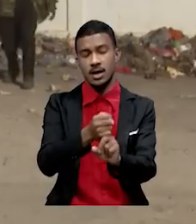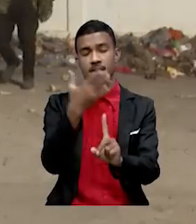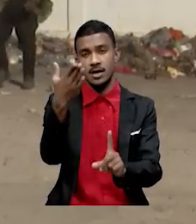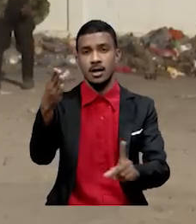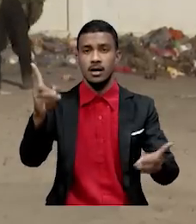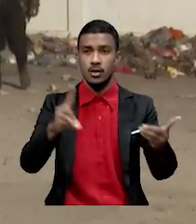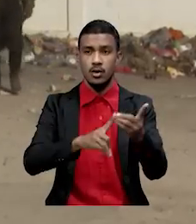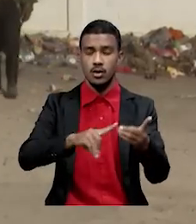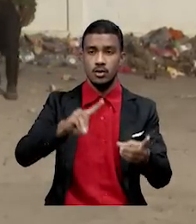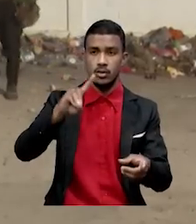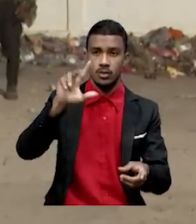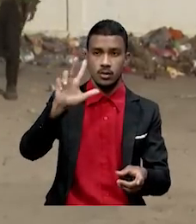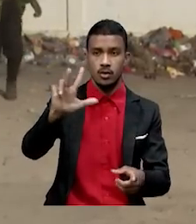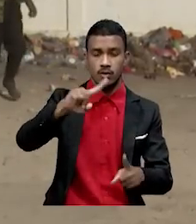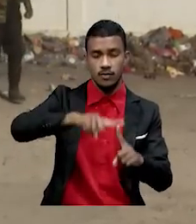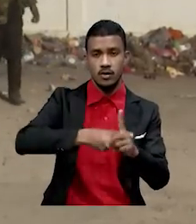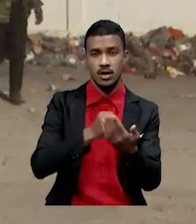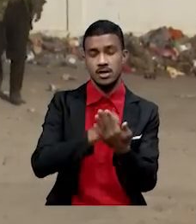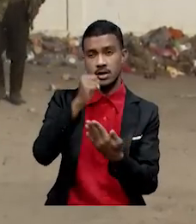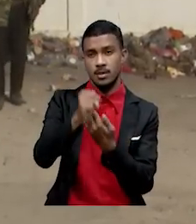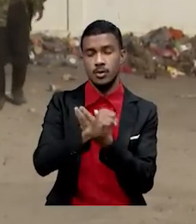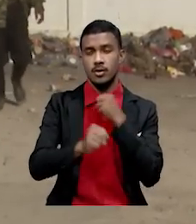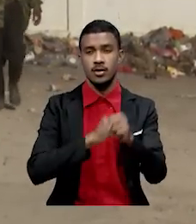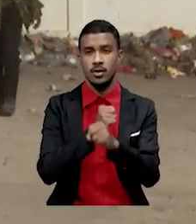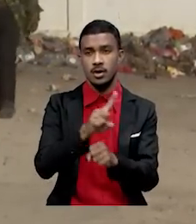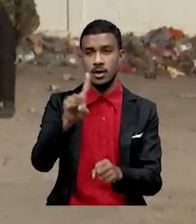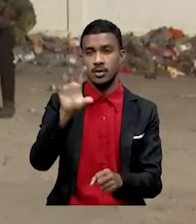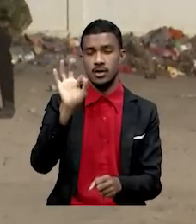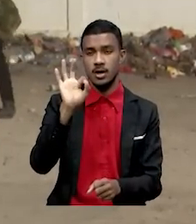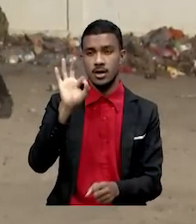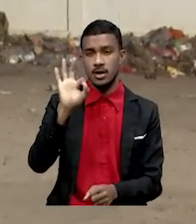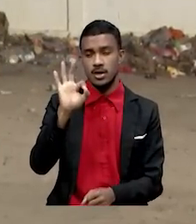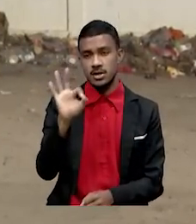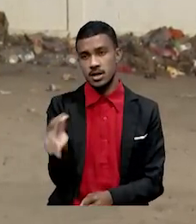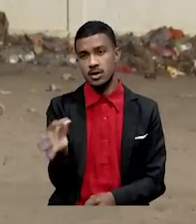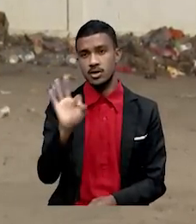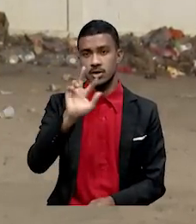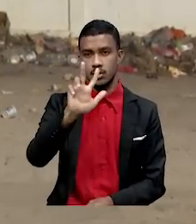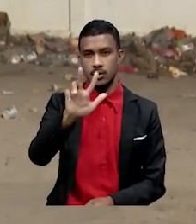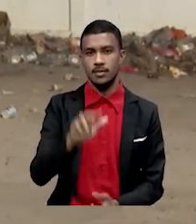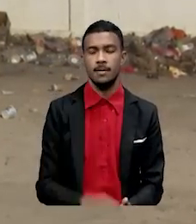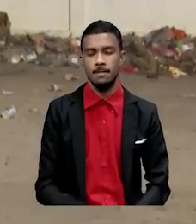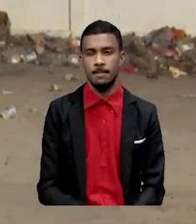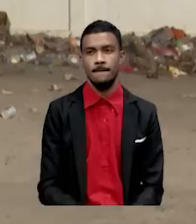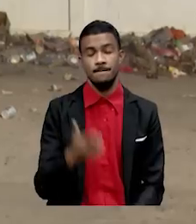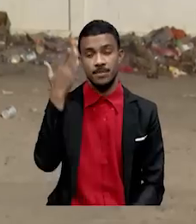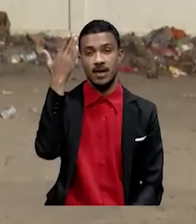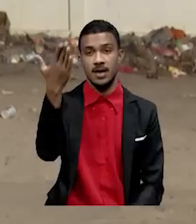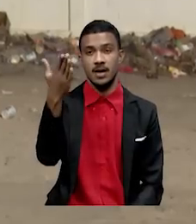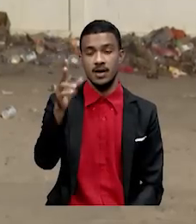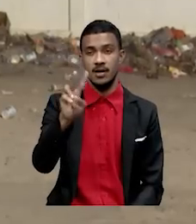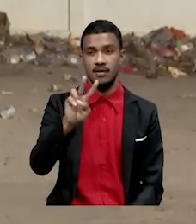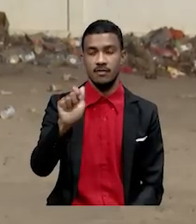tolo fula en setembro tin rihun ida atusia sianu resentolo iha wai